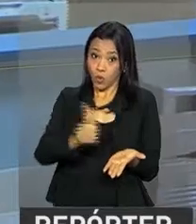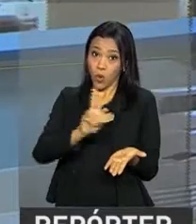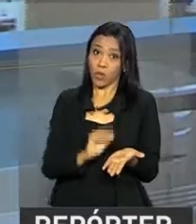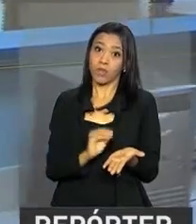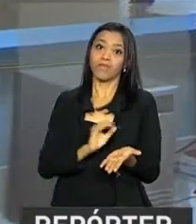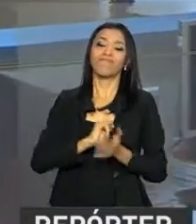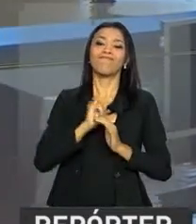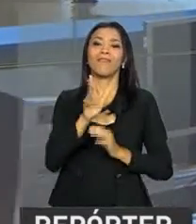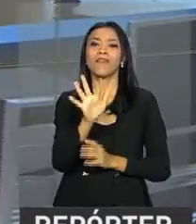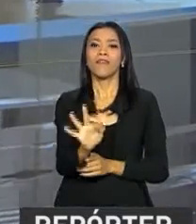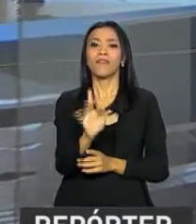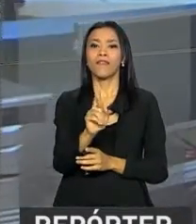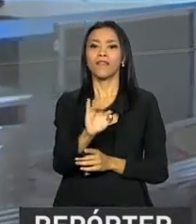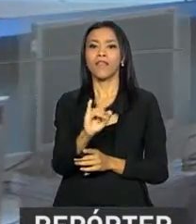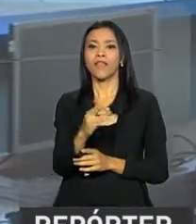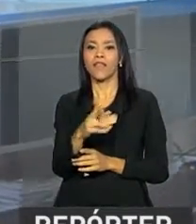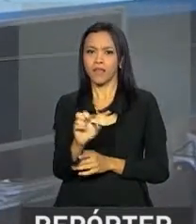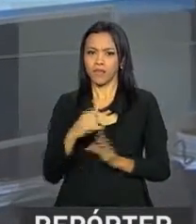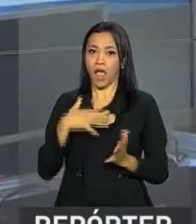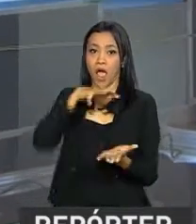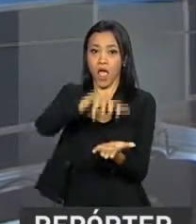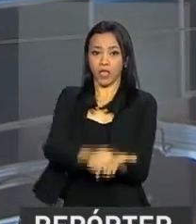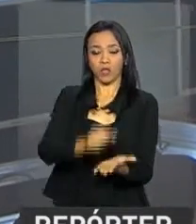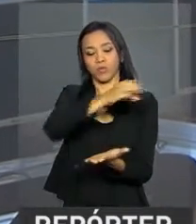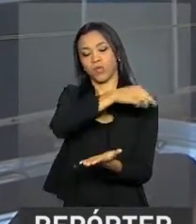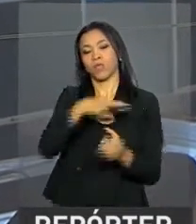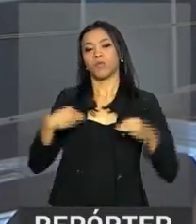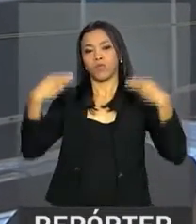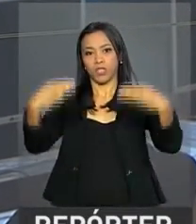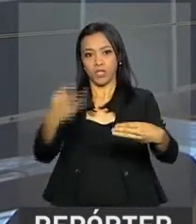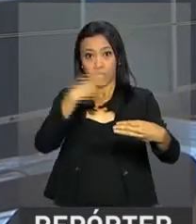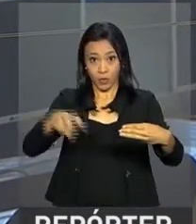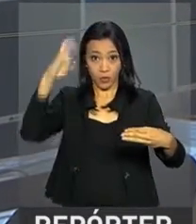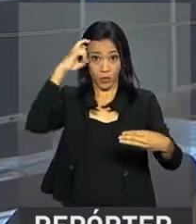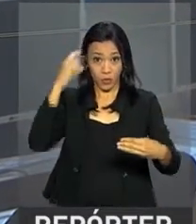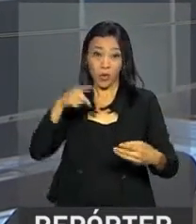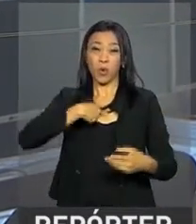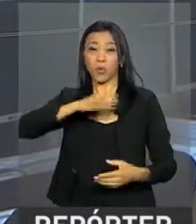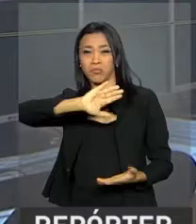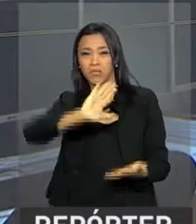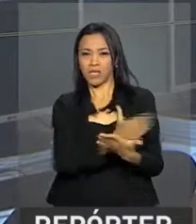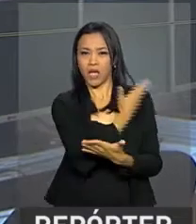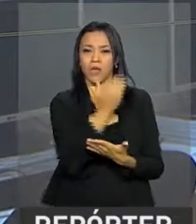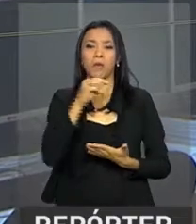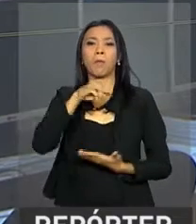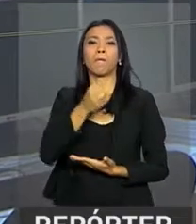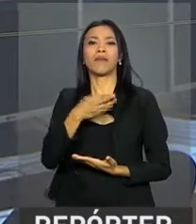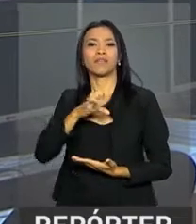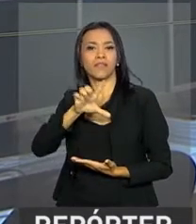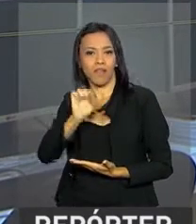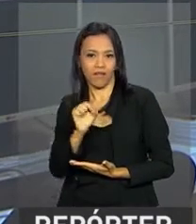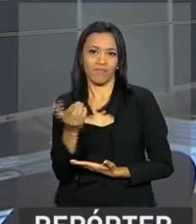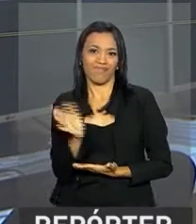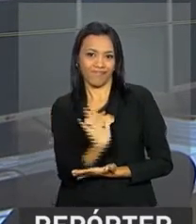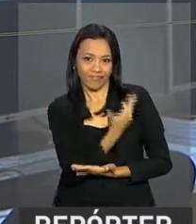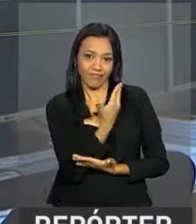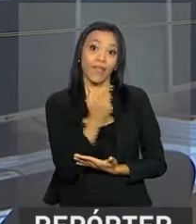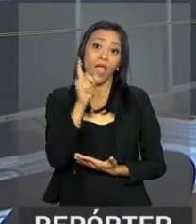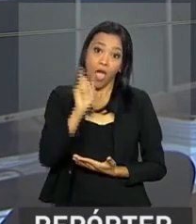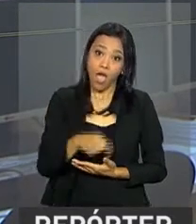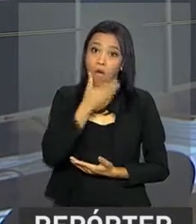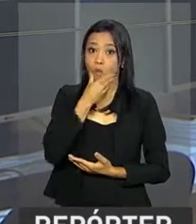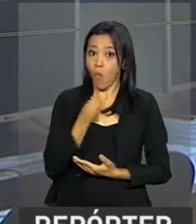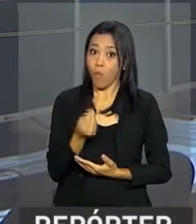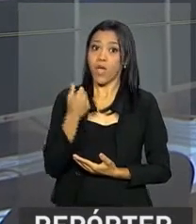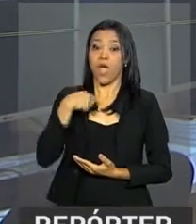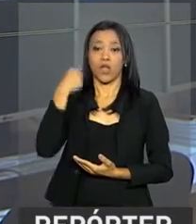o Ministério da Cultura. Ele assume a pasta no lugar de Marcelo Calero, que pediu para deixar o cargo. Roberto Freire é advogado, político